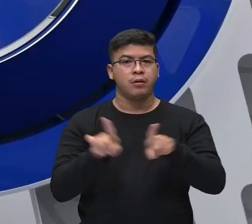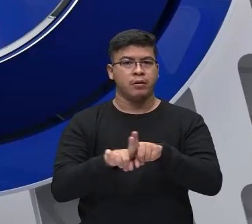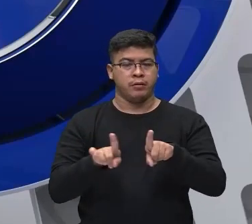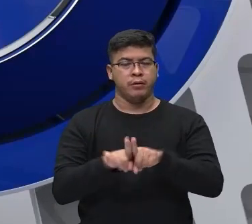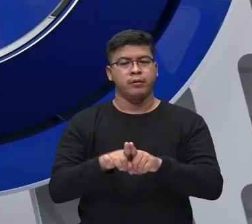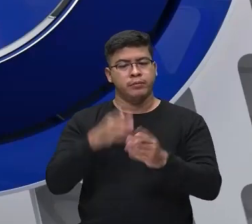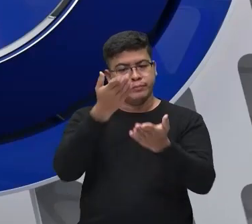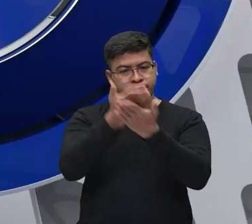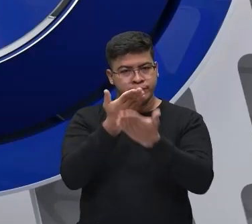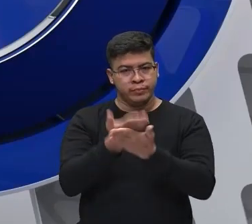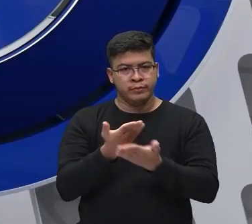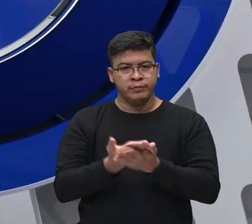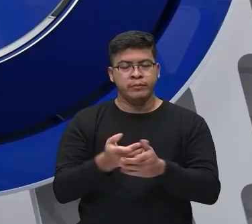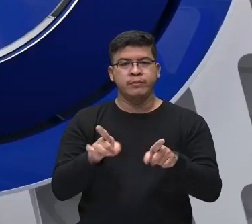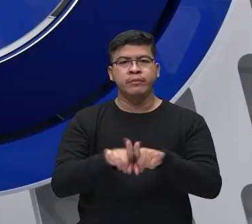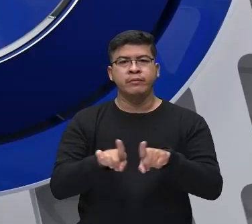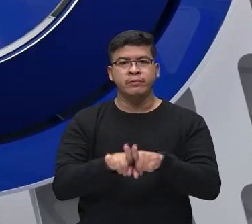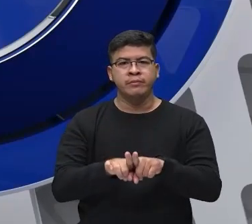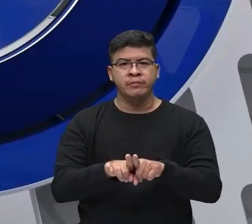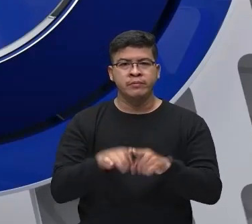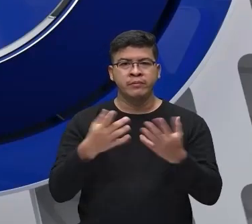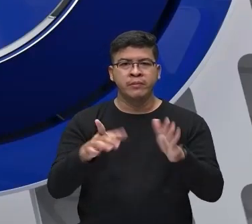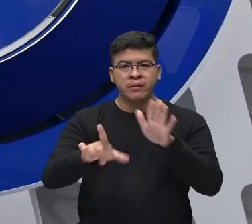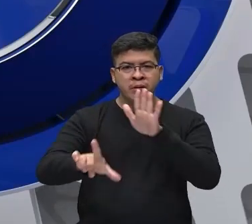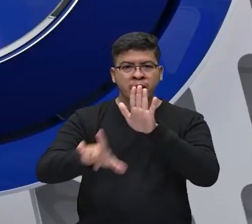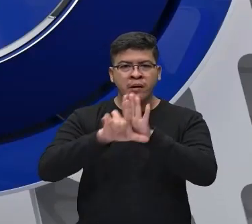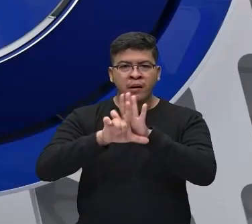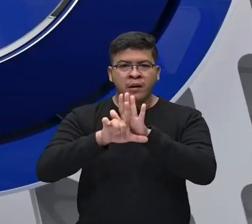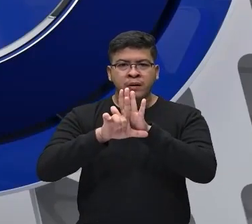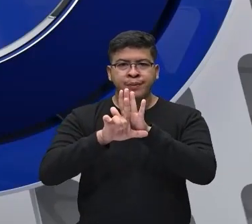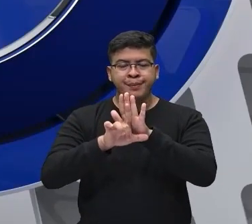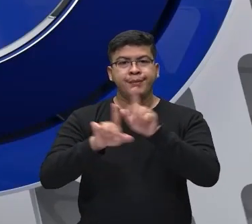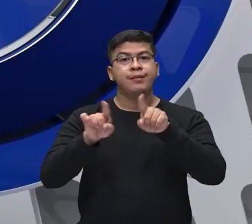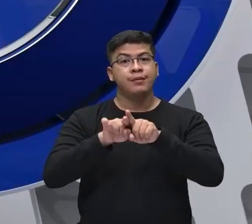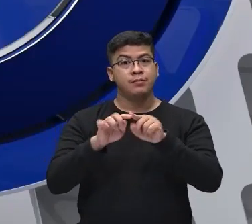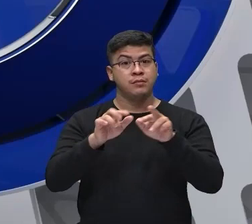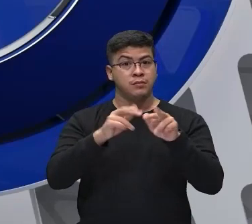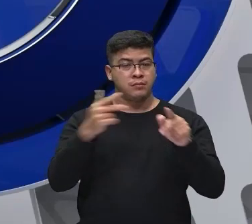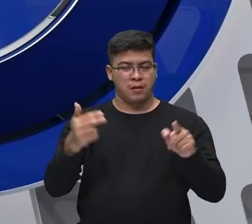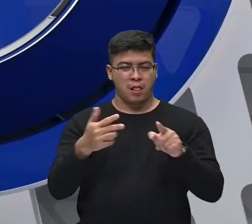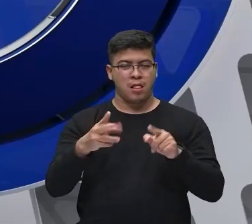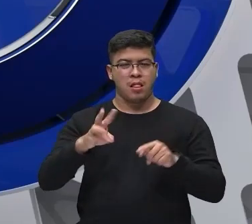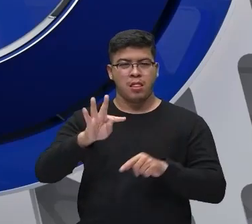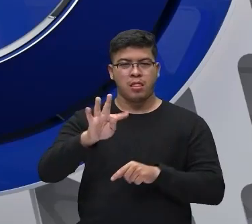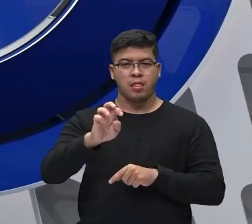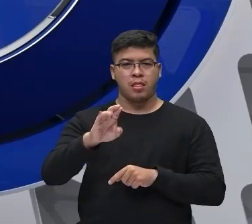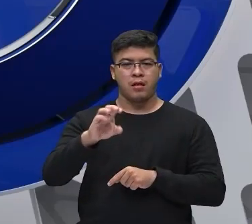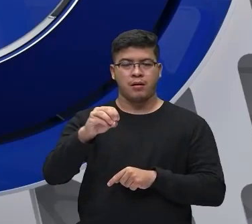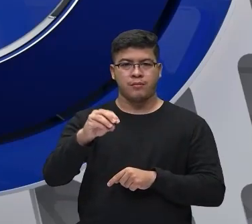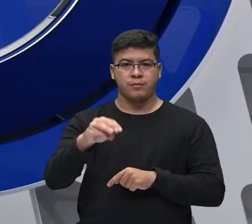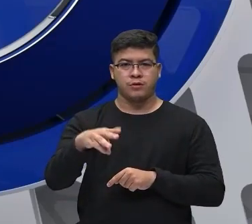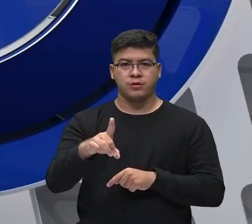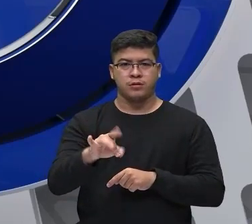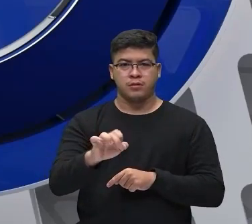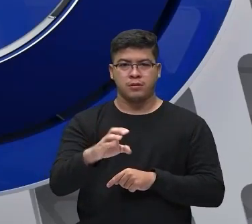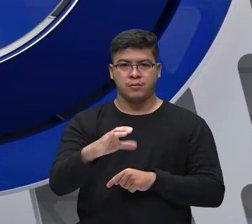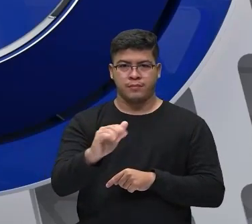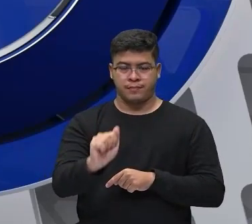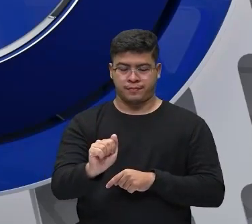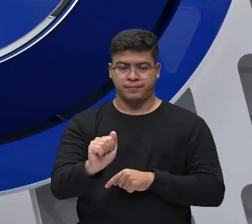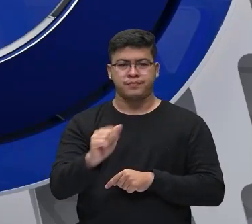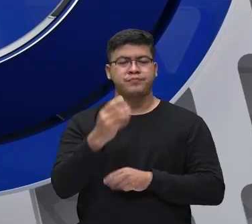estão relacionados com as três leis da termodinâmica. E agora, vamos saber como que